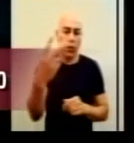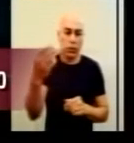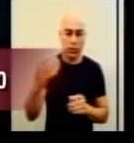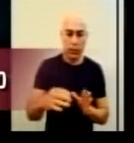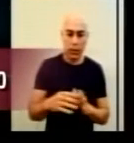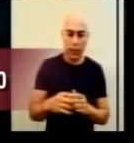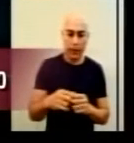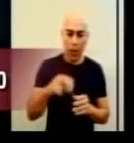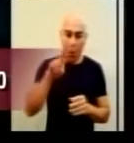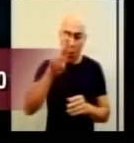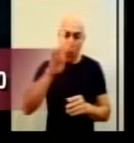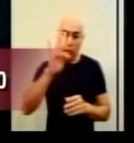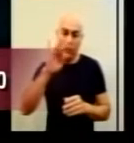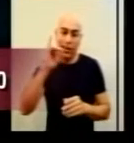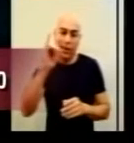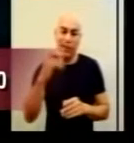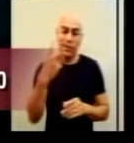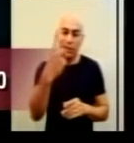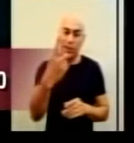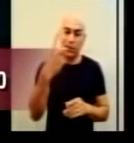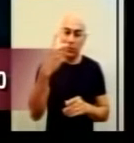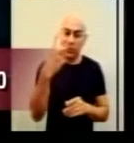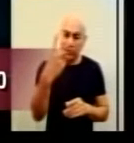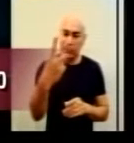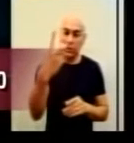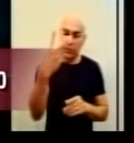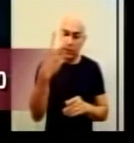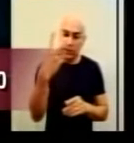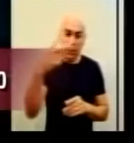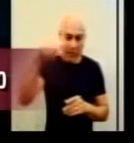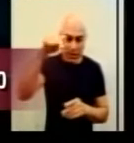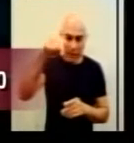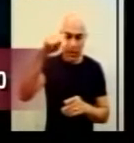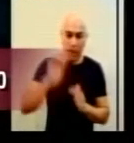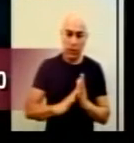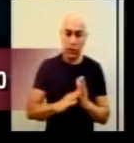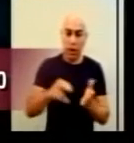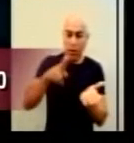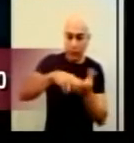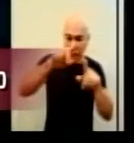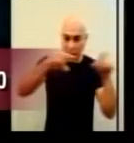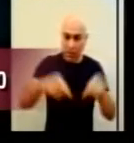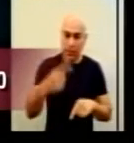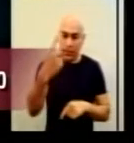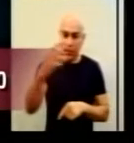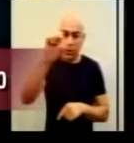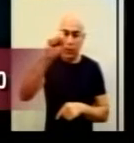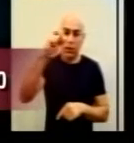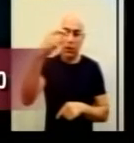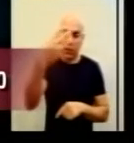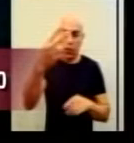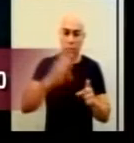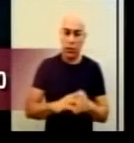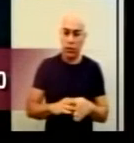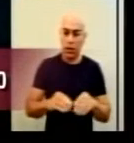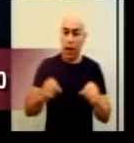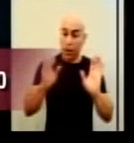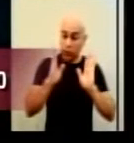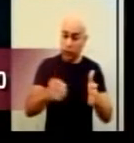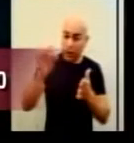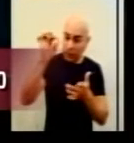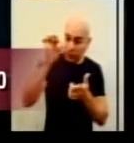Em UTI temos 117 e em enfermaria 182. Com Covid confirmado, então são